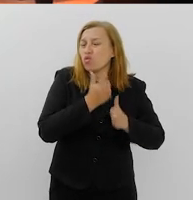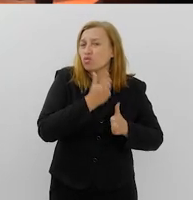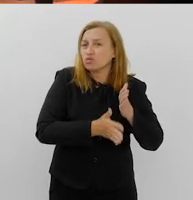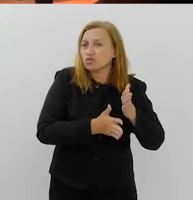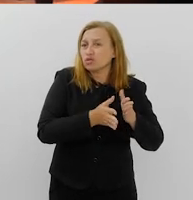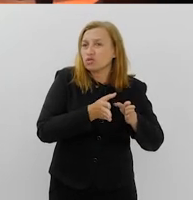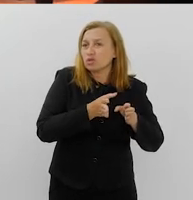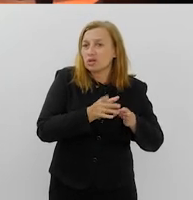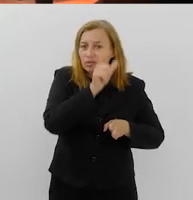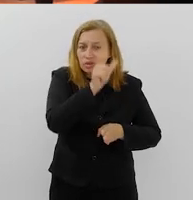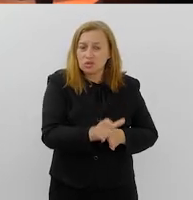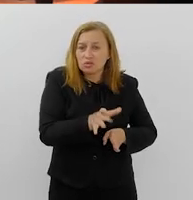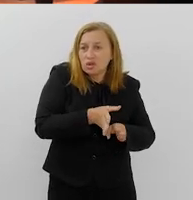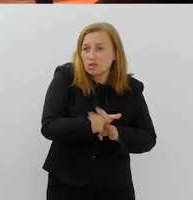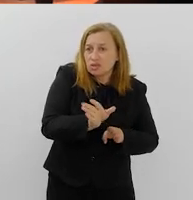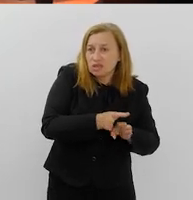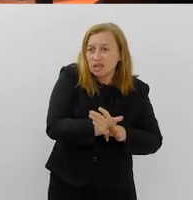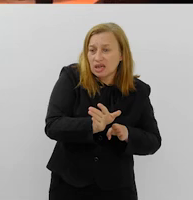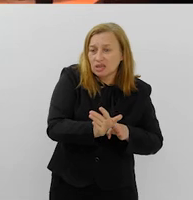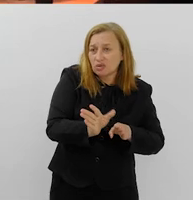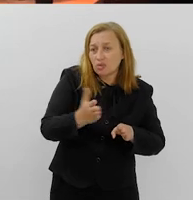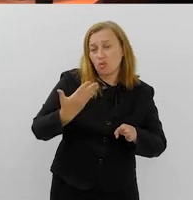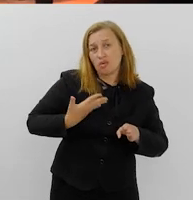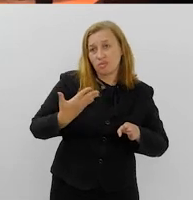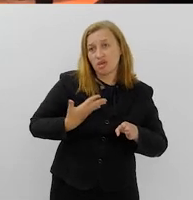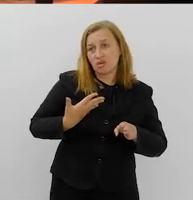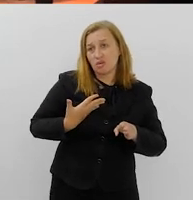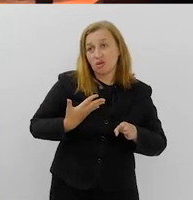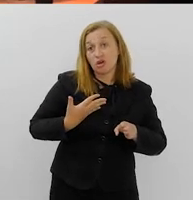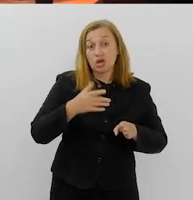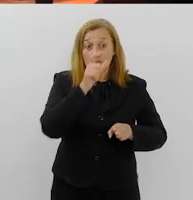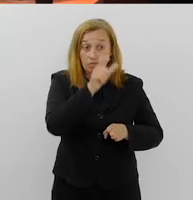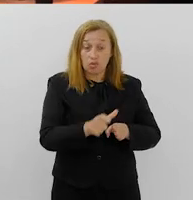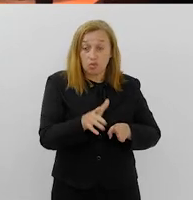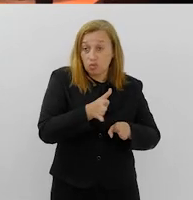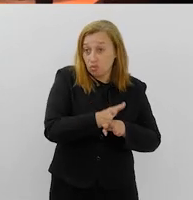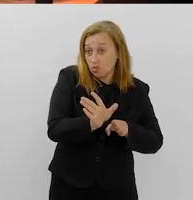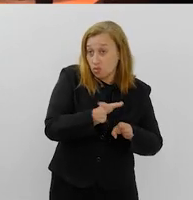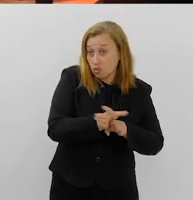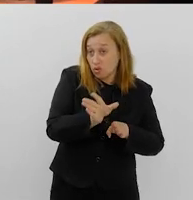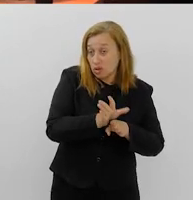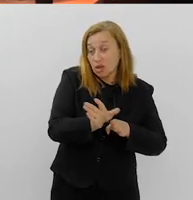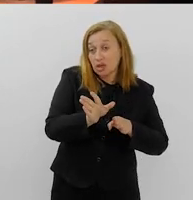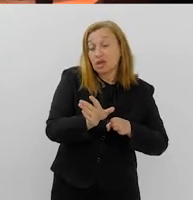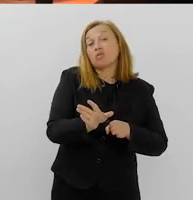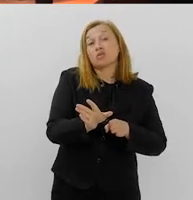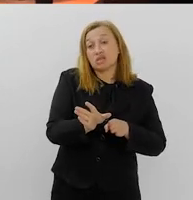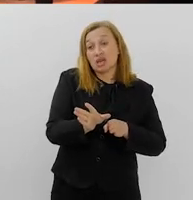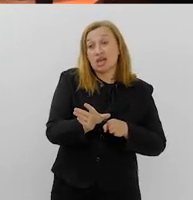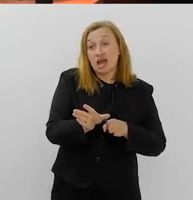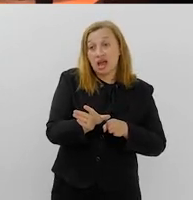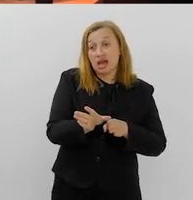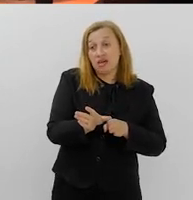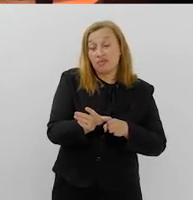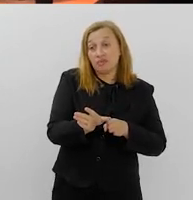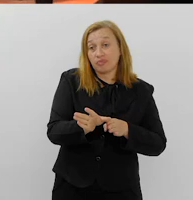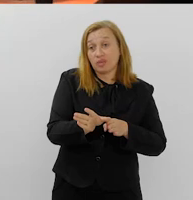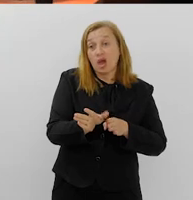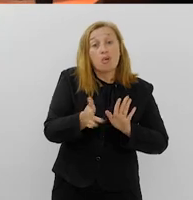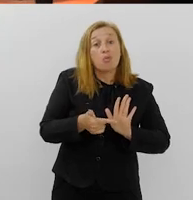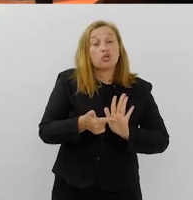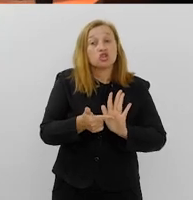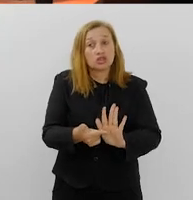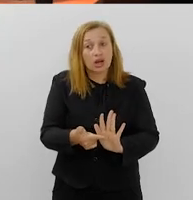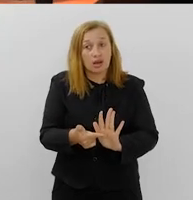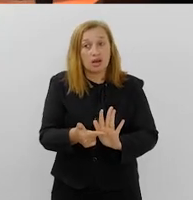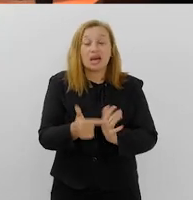confunde o dirigente com um amigo. E o dirigente, ele tem que estar ali pronto a dirigir, a orientar,